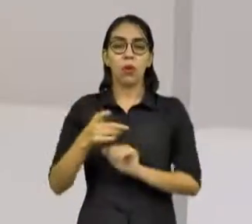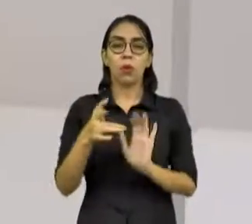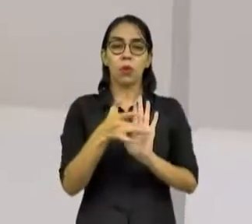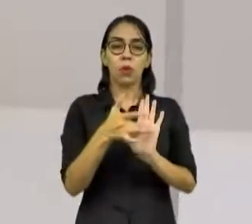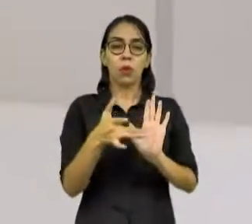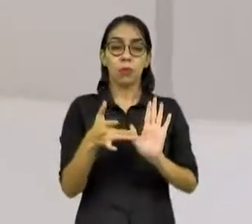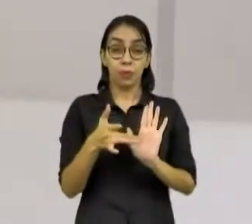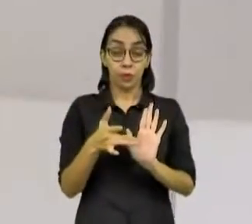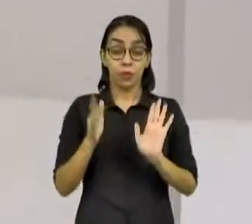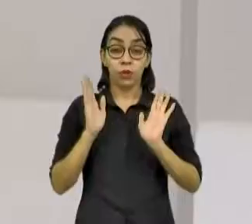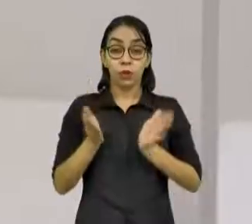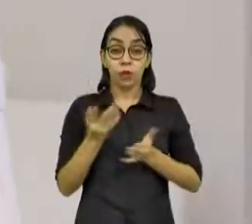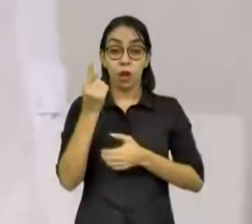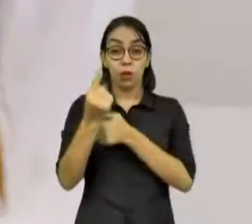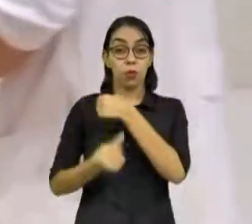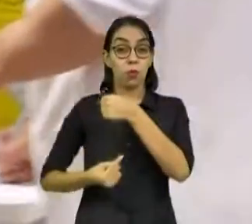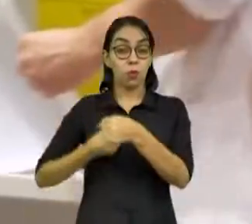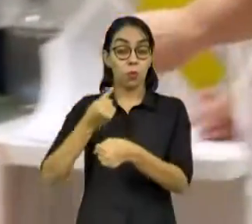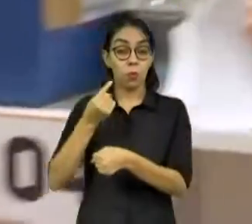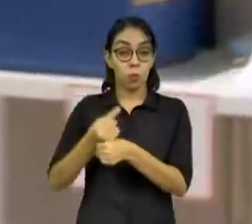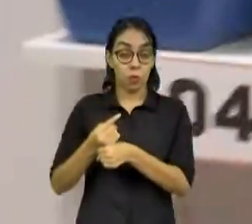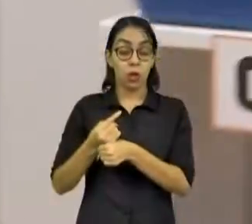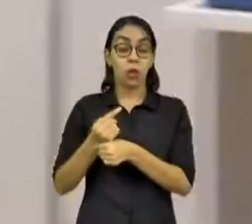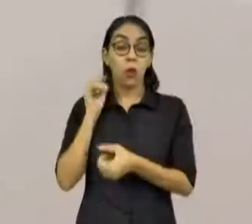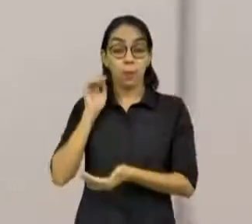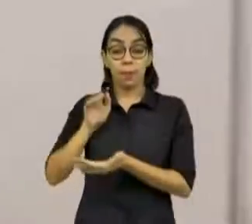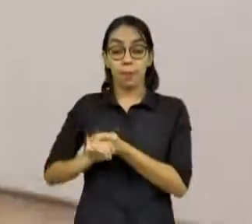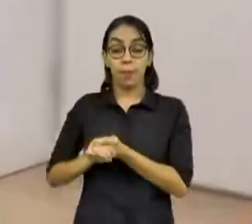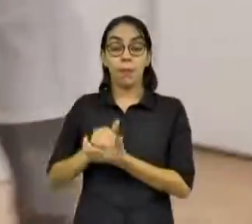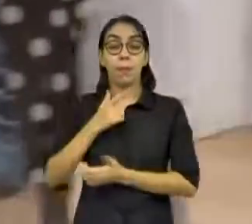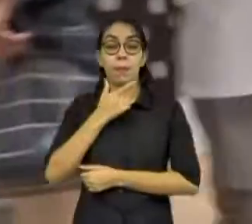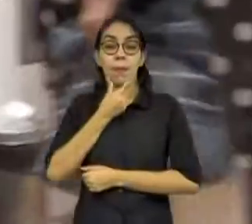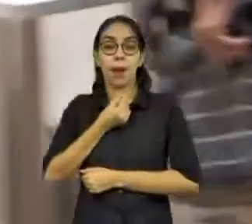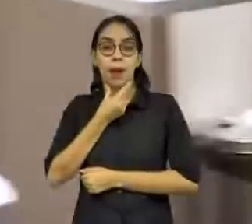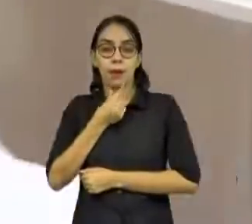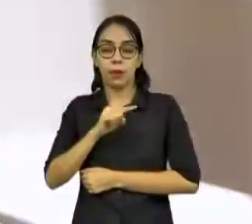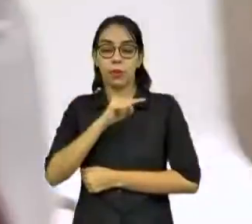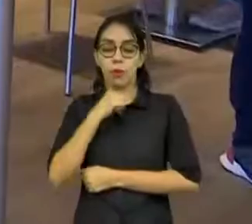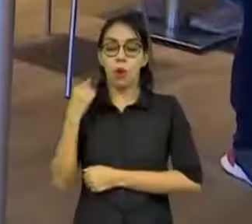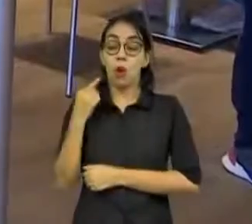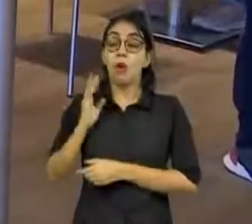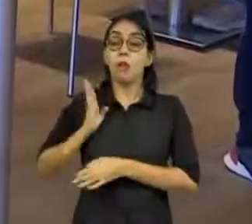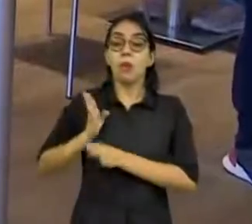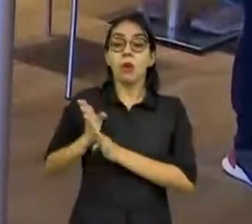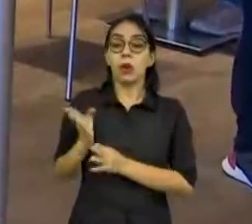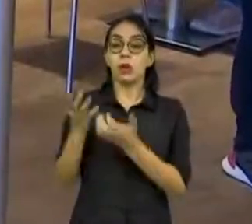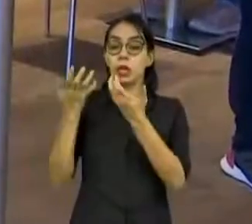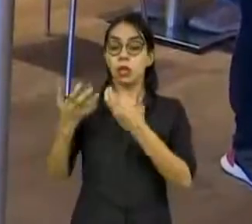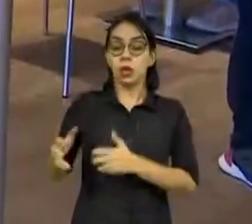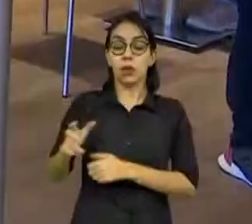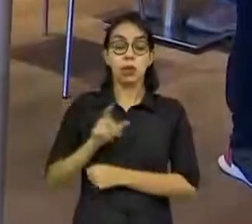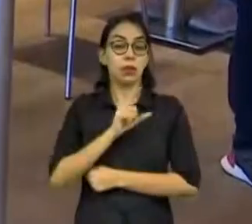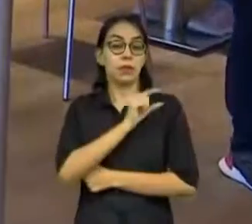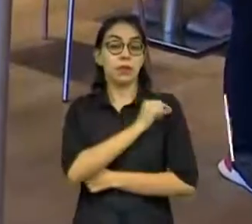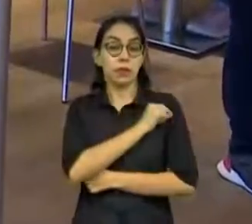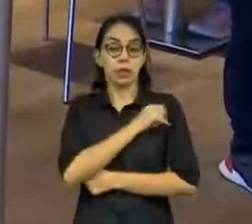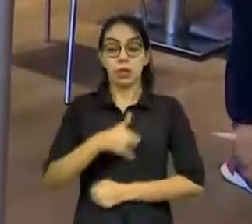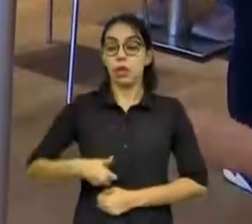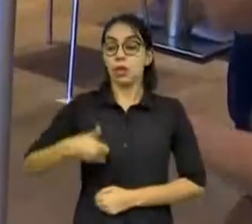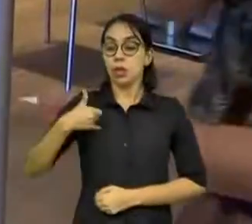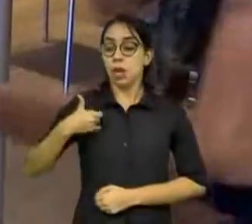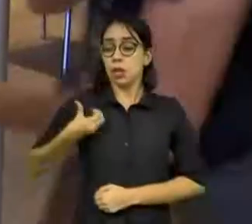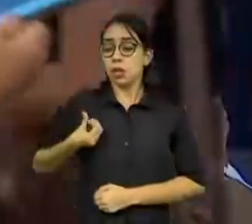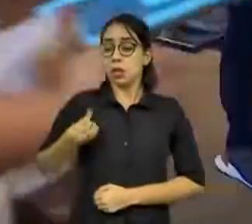que há um ano perdeu o marido para a Covid-19. Ele não quis se vacinar. 65 anos, uma pessoa saudável, não